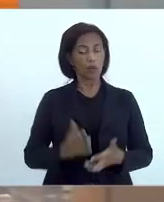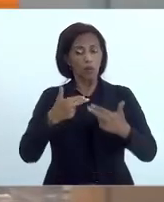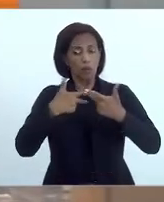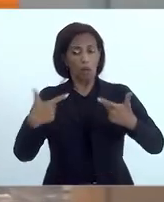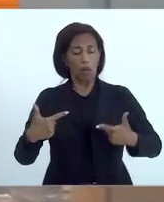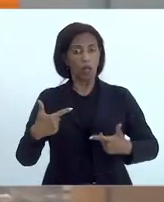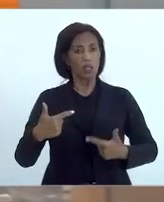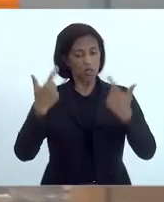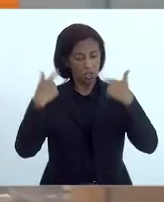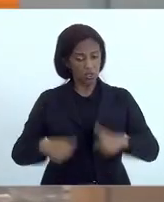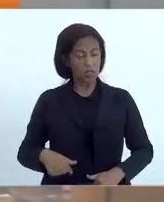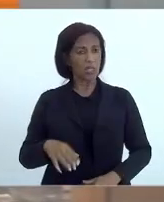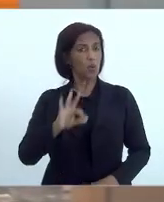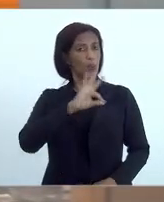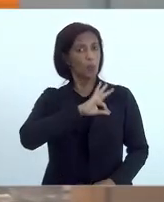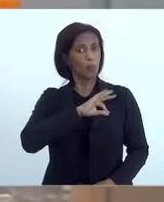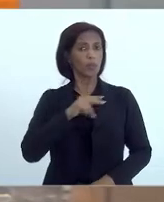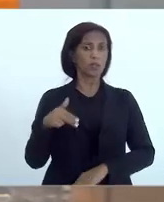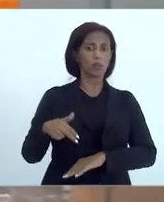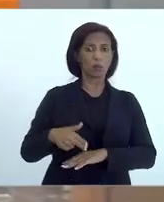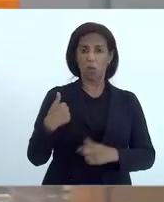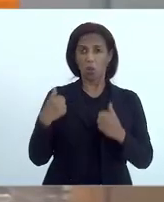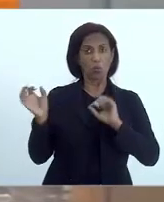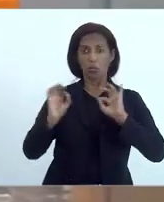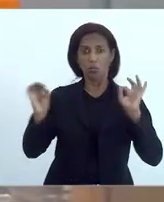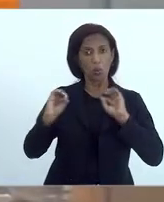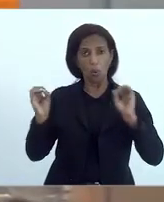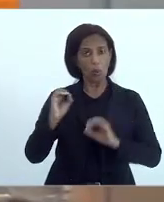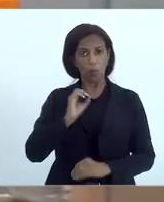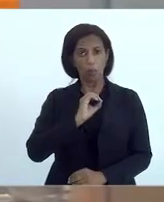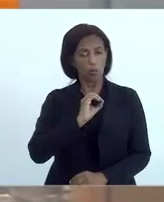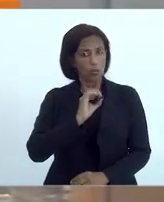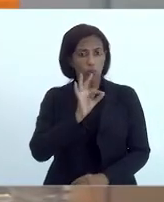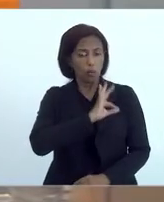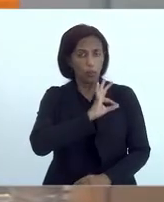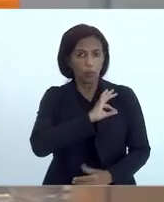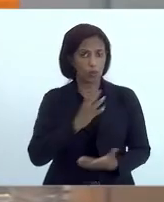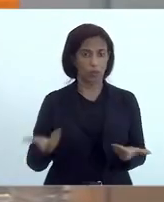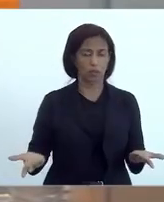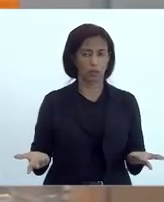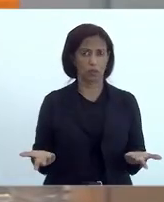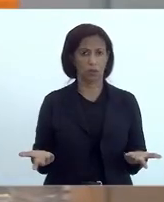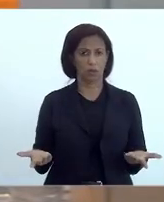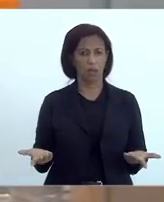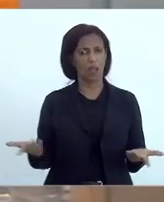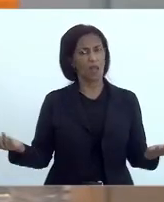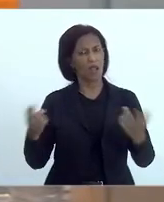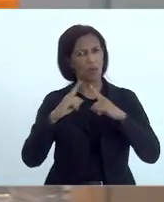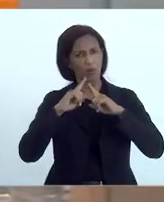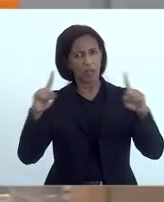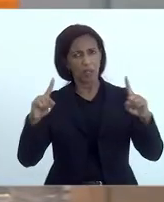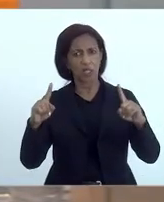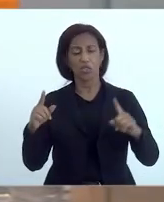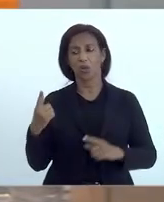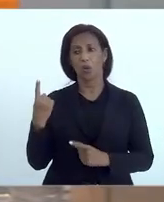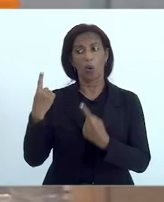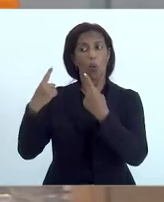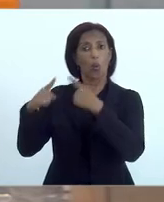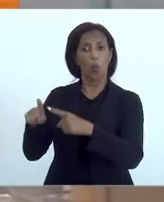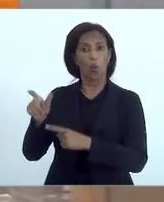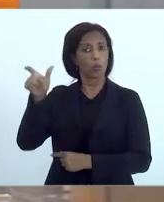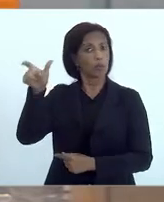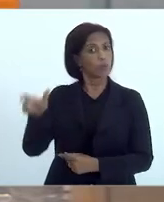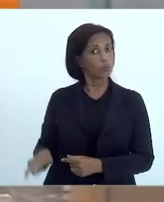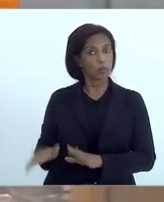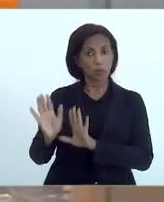característica de ser um policial combatentes do front quando eu não sou não sou policial agora a crítica não é o senhor Deputado Zaca